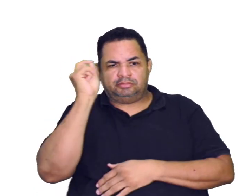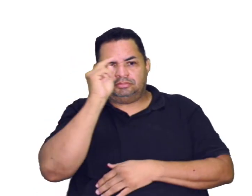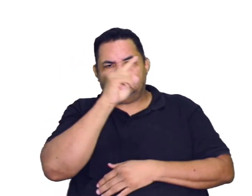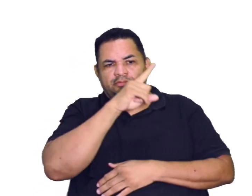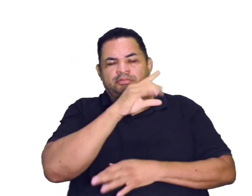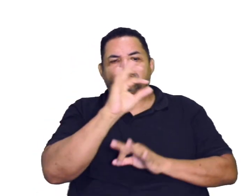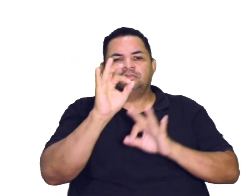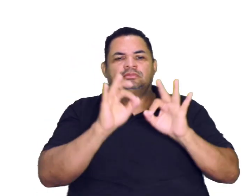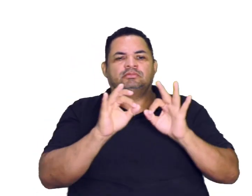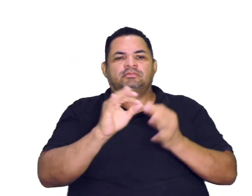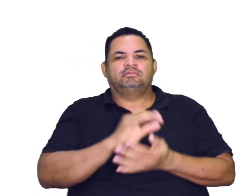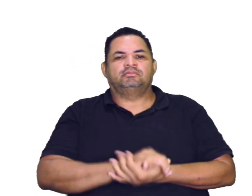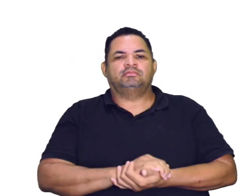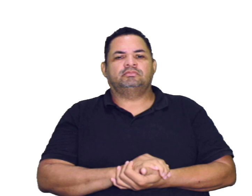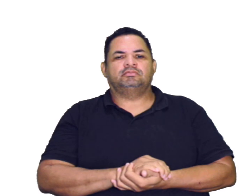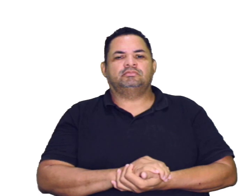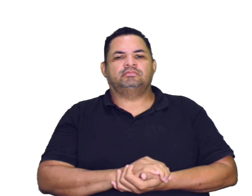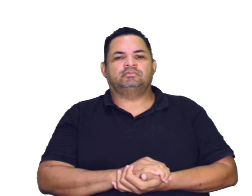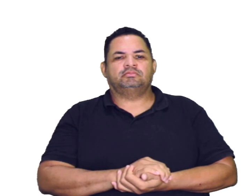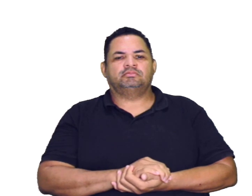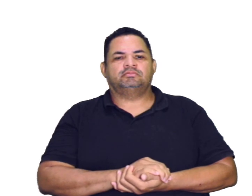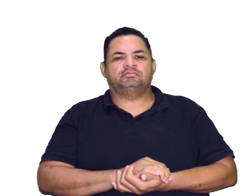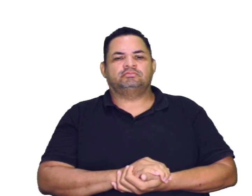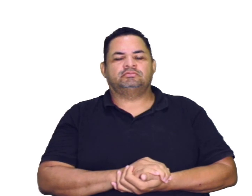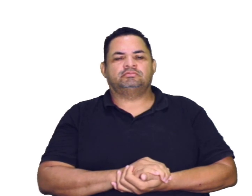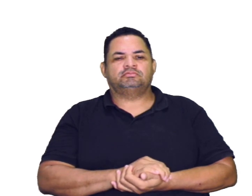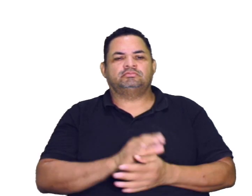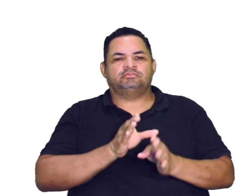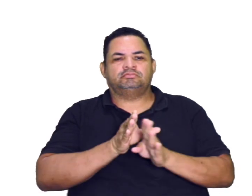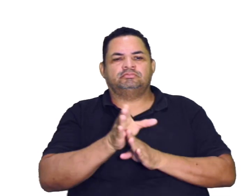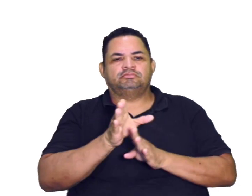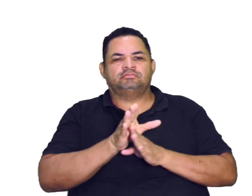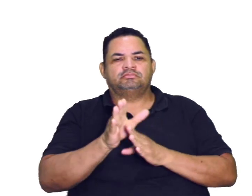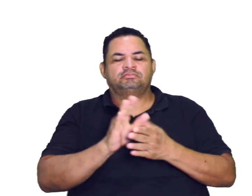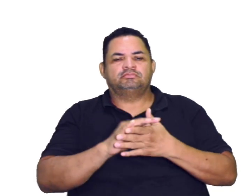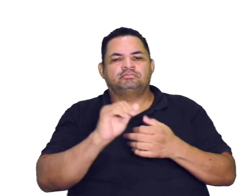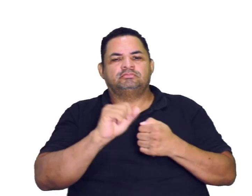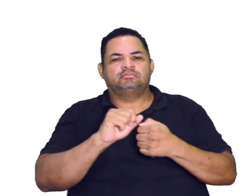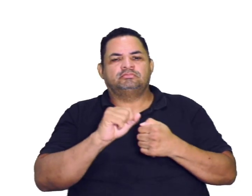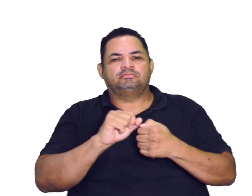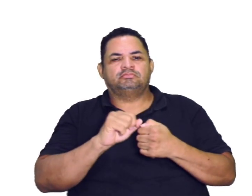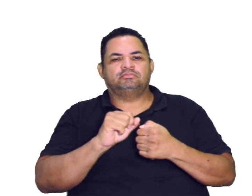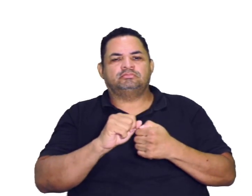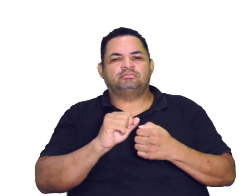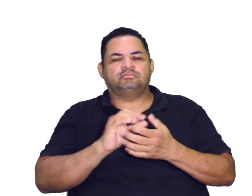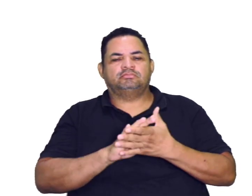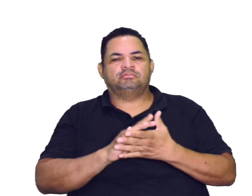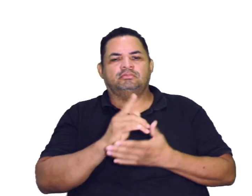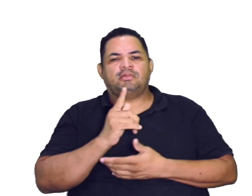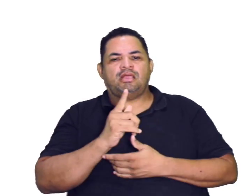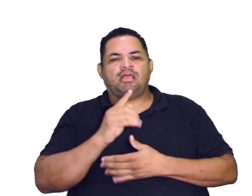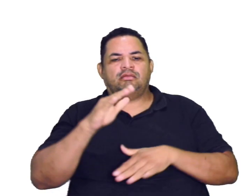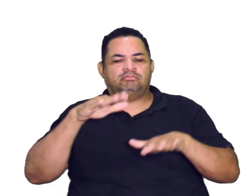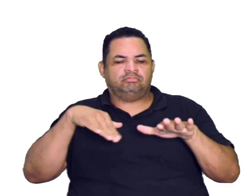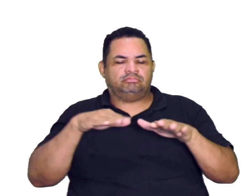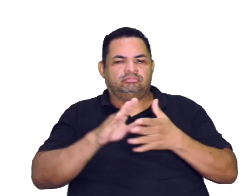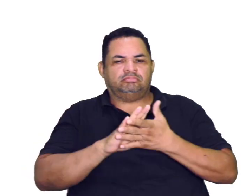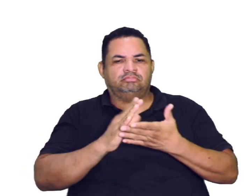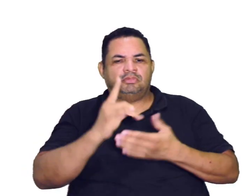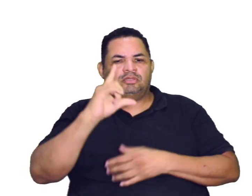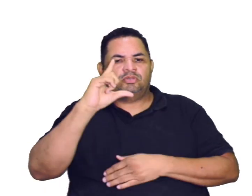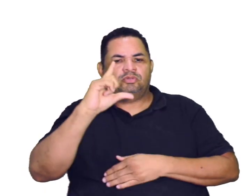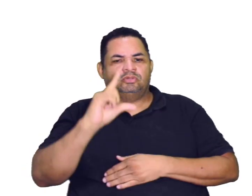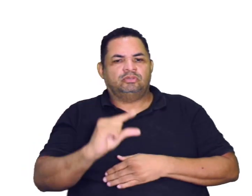com relação ao exercício físico, e aí a indicação é que eles façam natação, façam hidro, porque tem